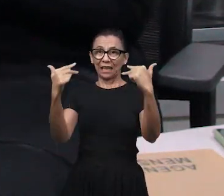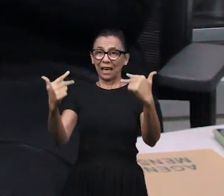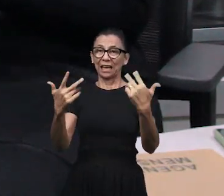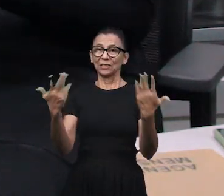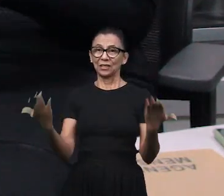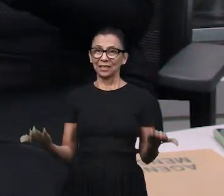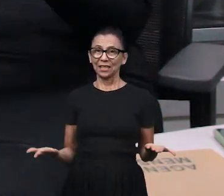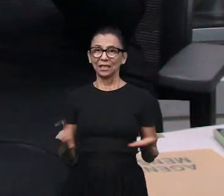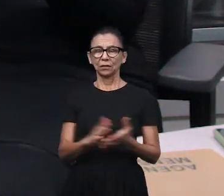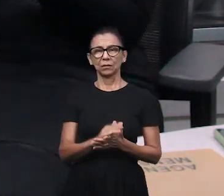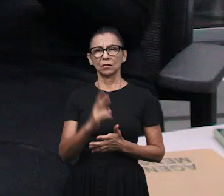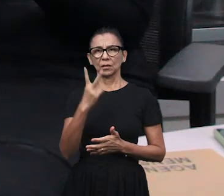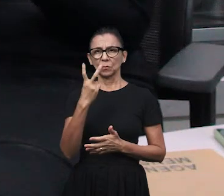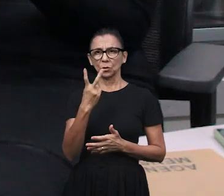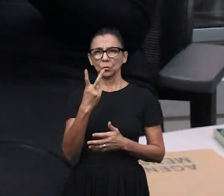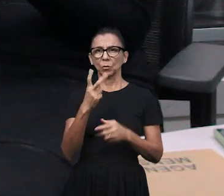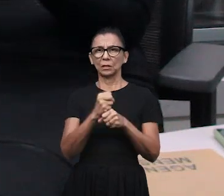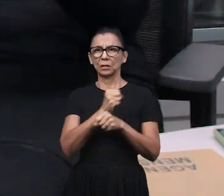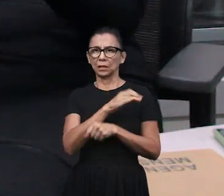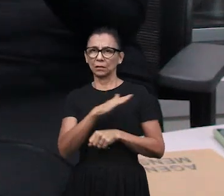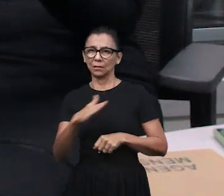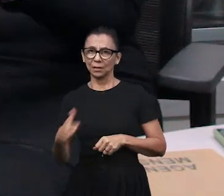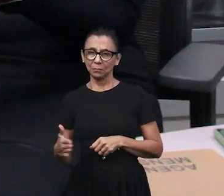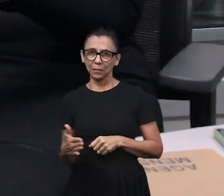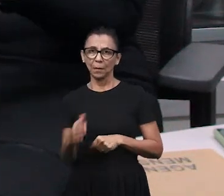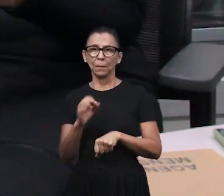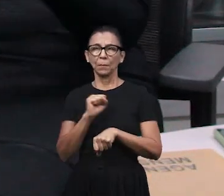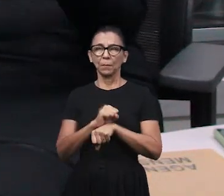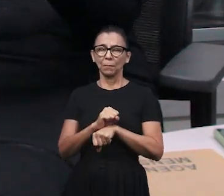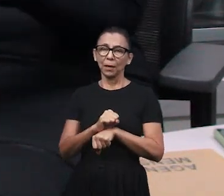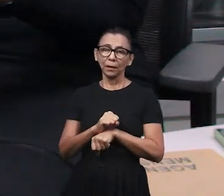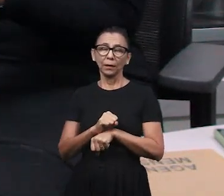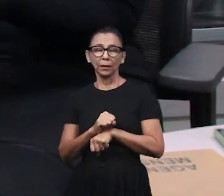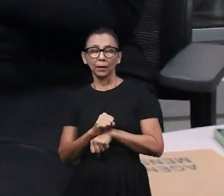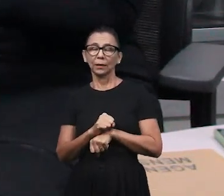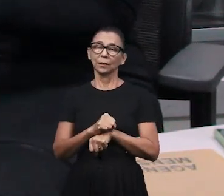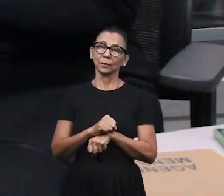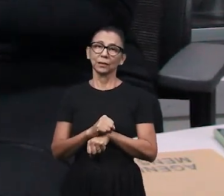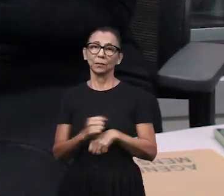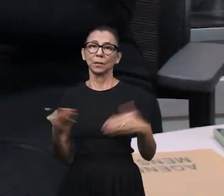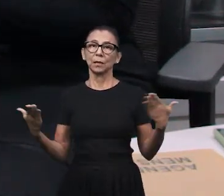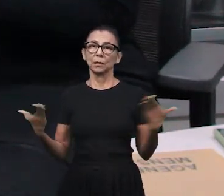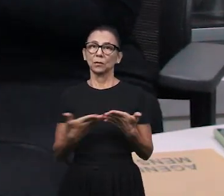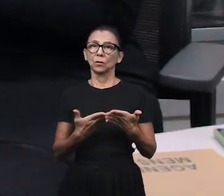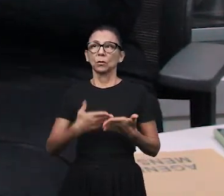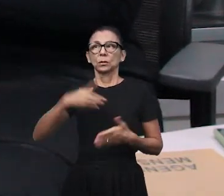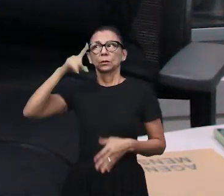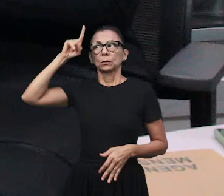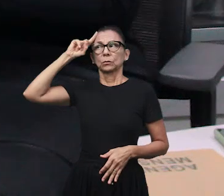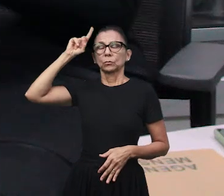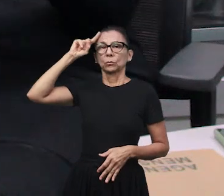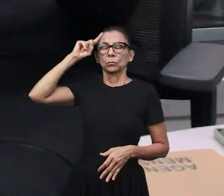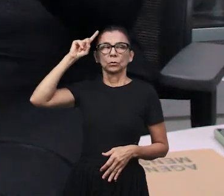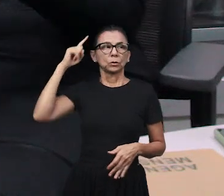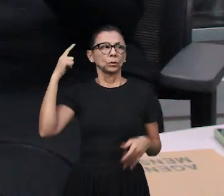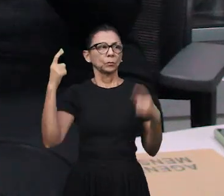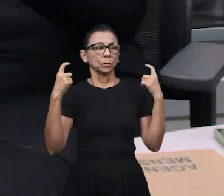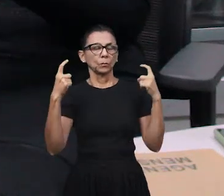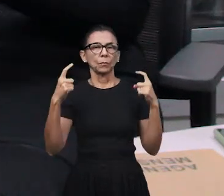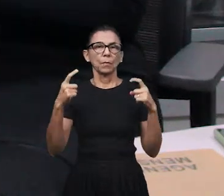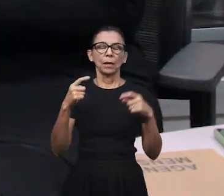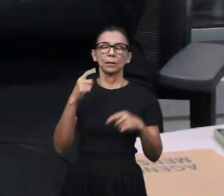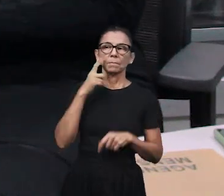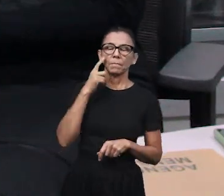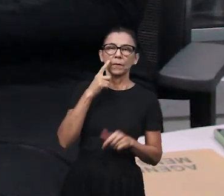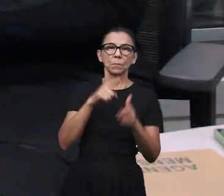que voltamos, o meu grande desafio é todo dia trazer algo novo para os nossos ouvintes. Não é fácil, né? Todos os dias estar